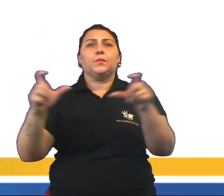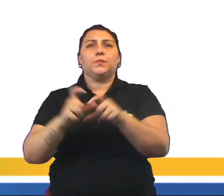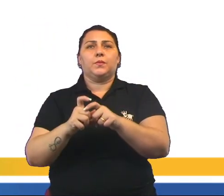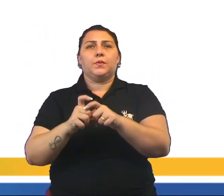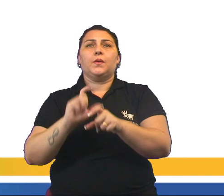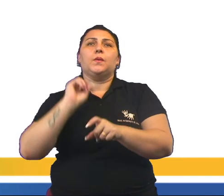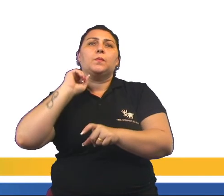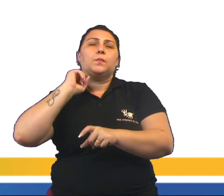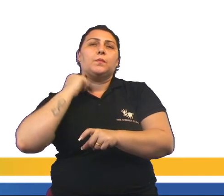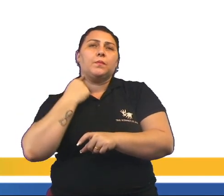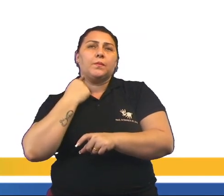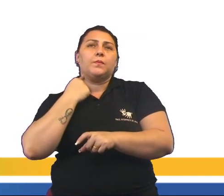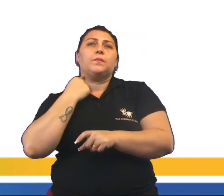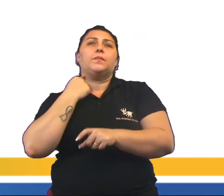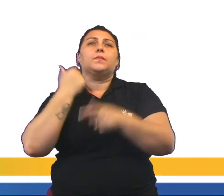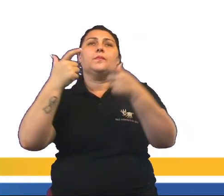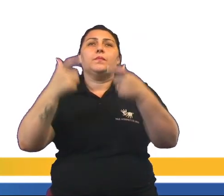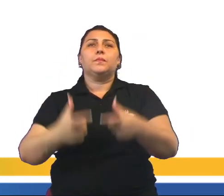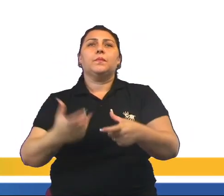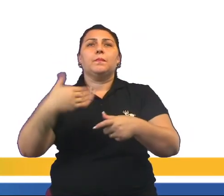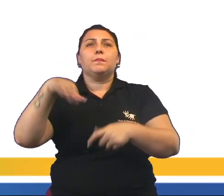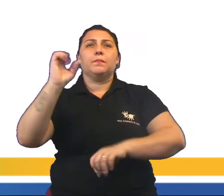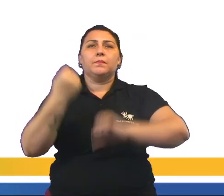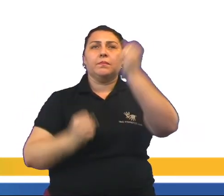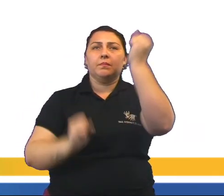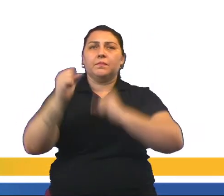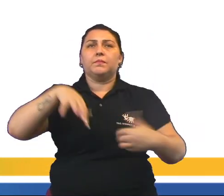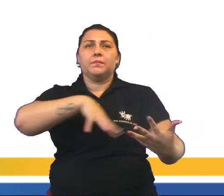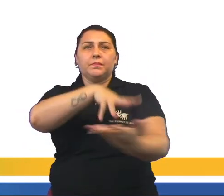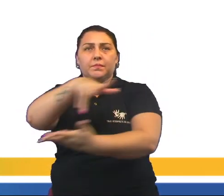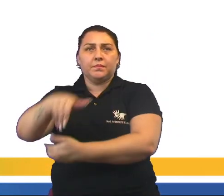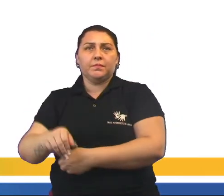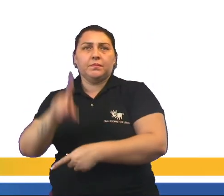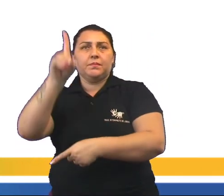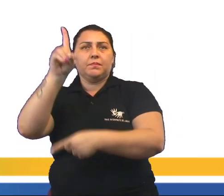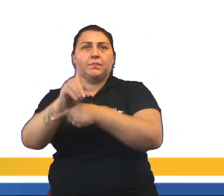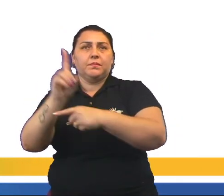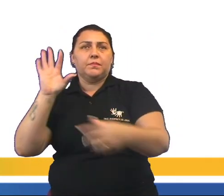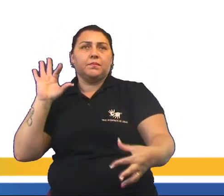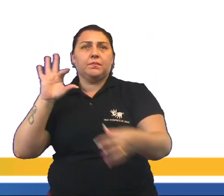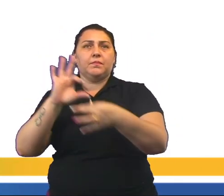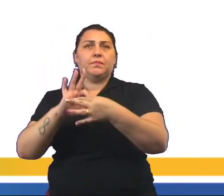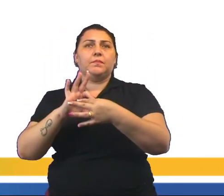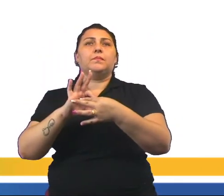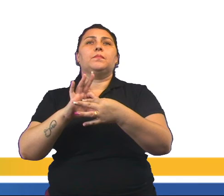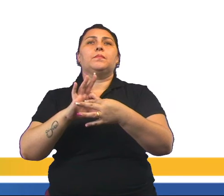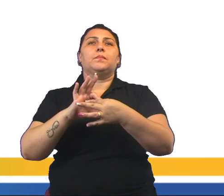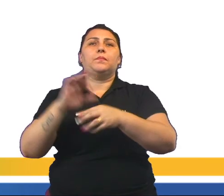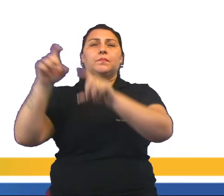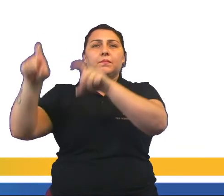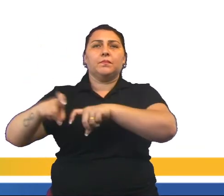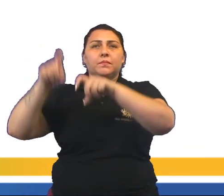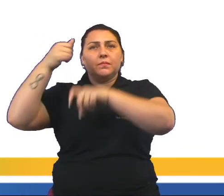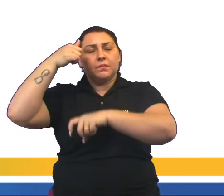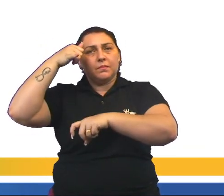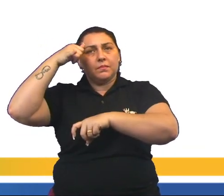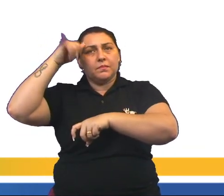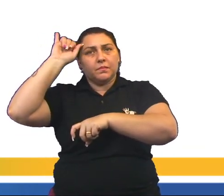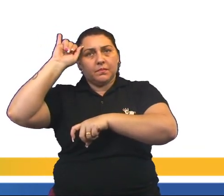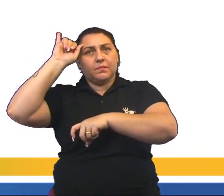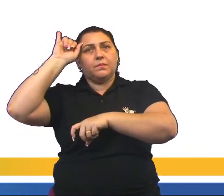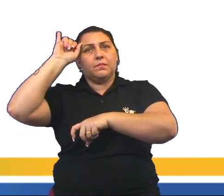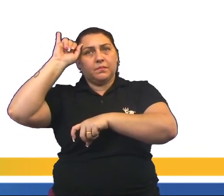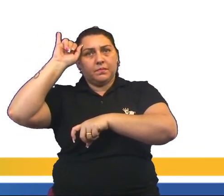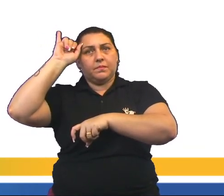diminuição dos níveis de poluição verificada nas áreas mais industrializadas do mundo. D, ligação entre os grandes